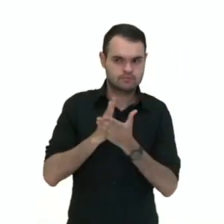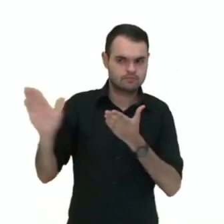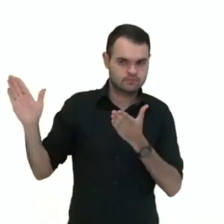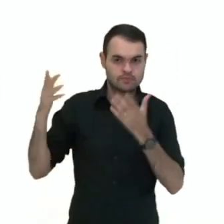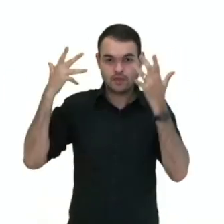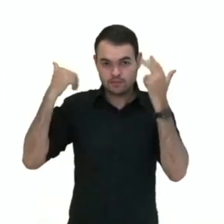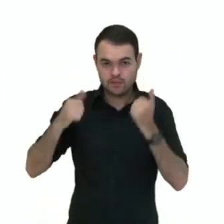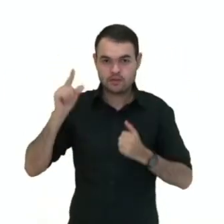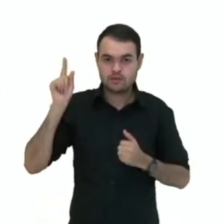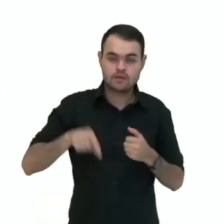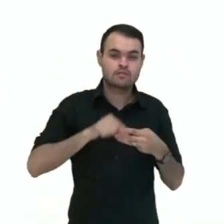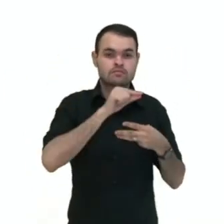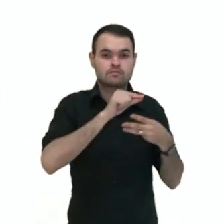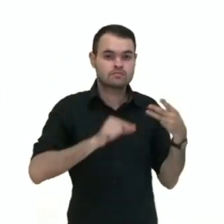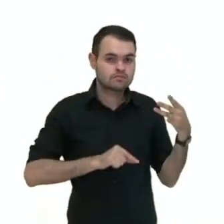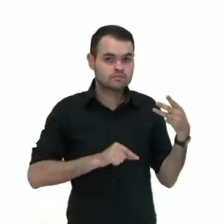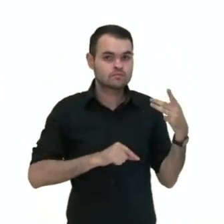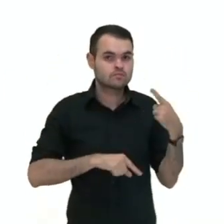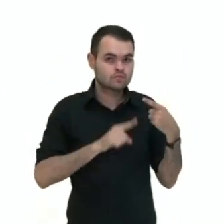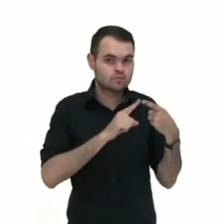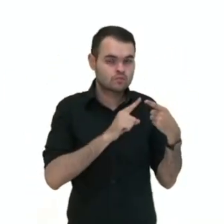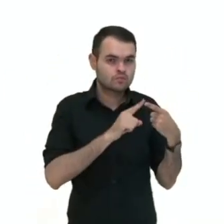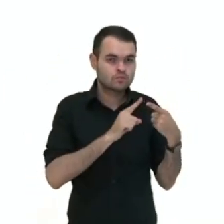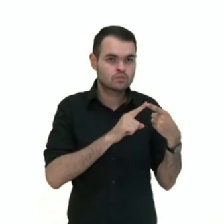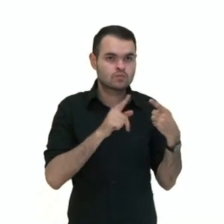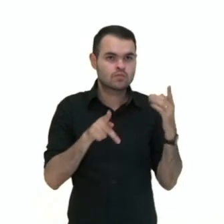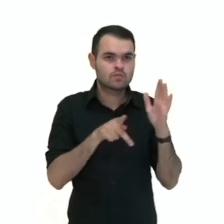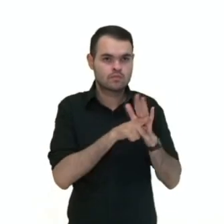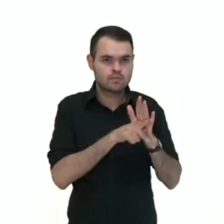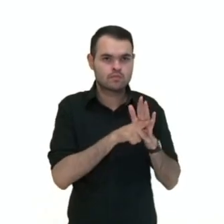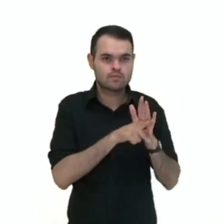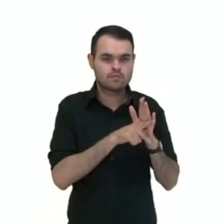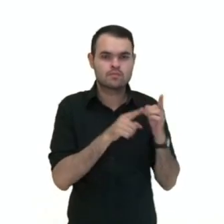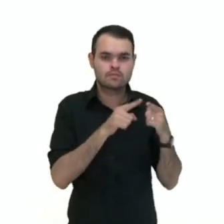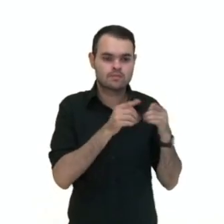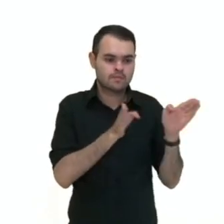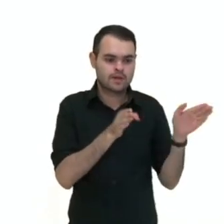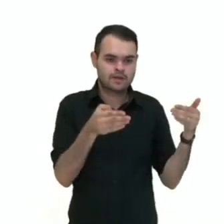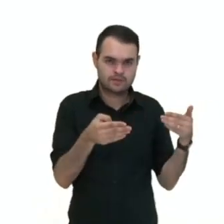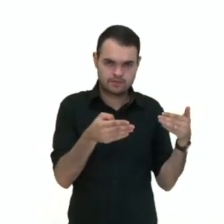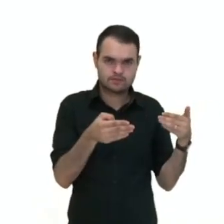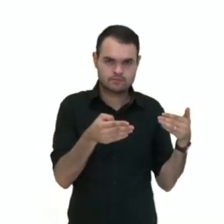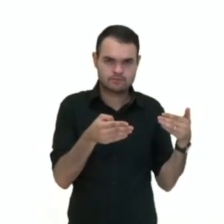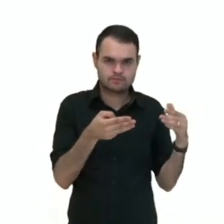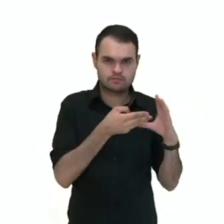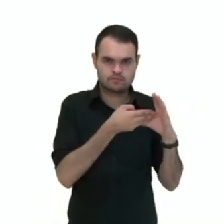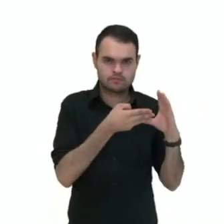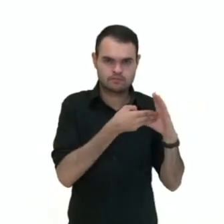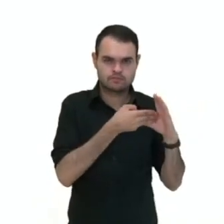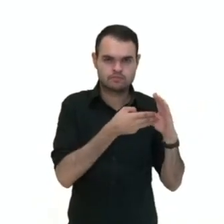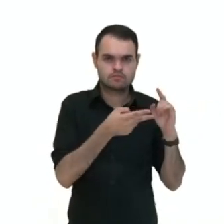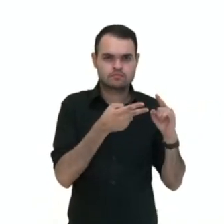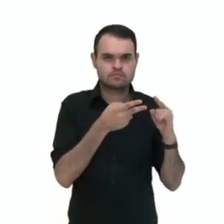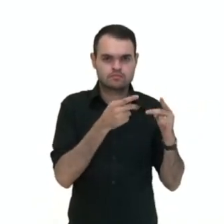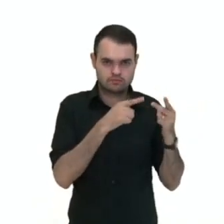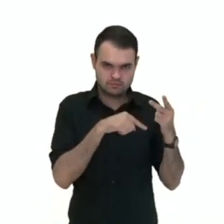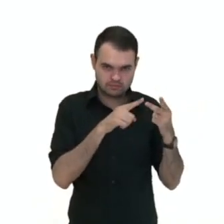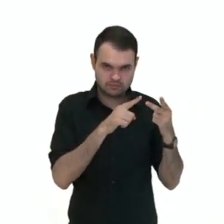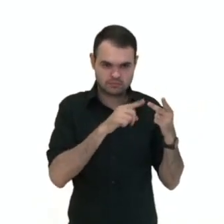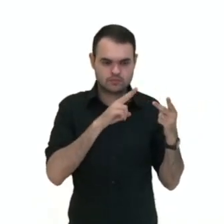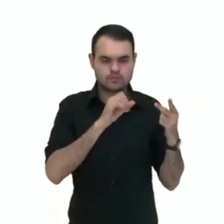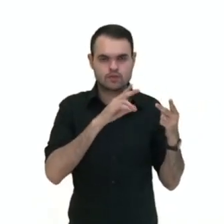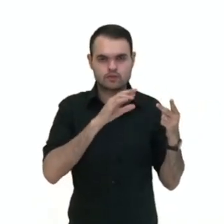elas, né? As organelas, perdão, né? Organelas da célula vegetal exclusivamente. Parede celular, o vacúolo e